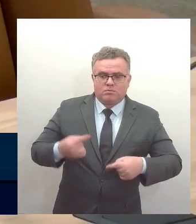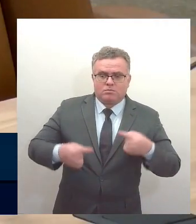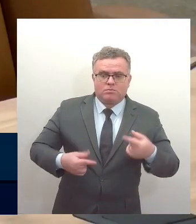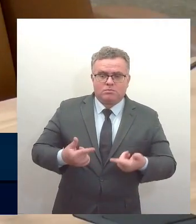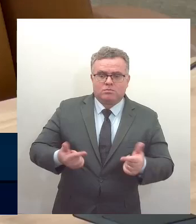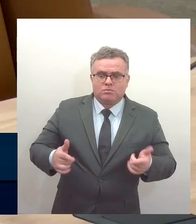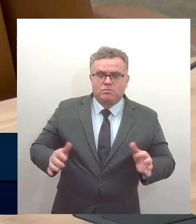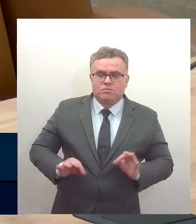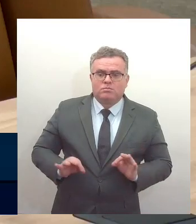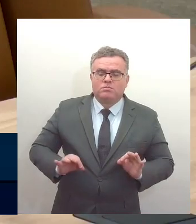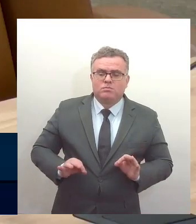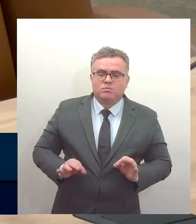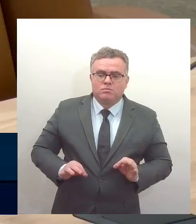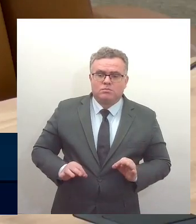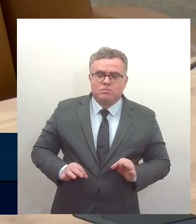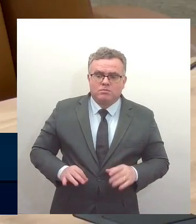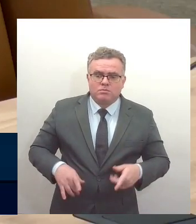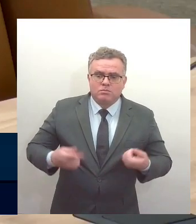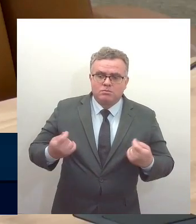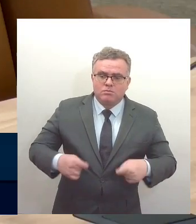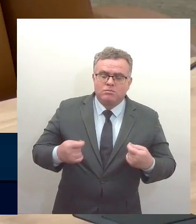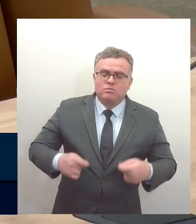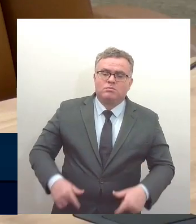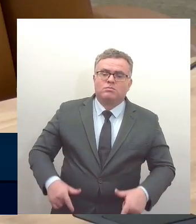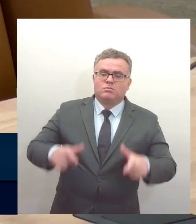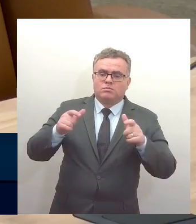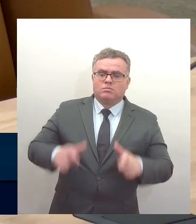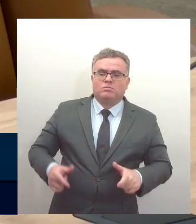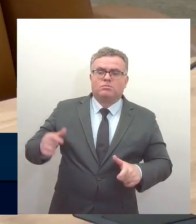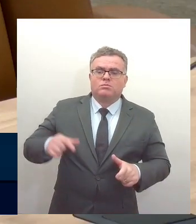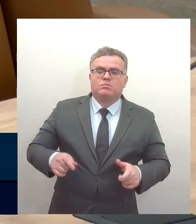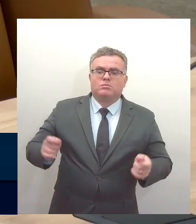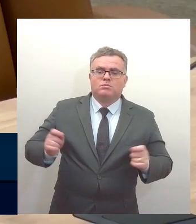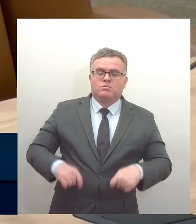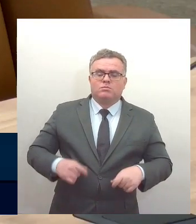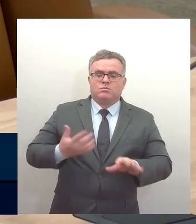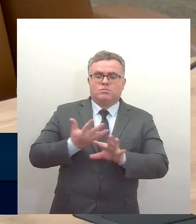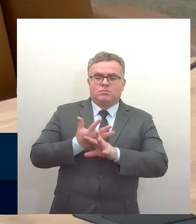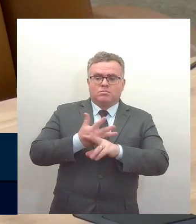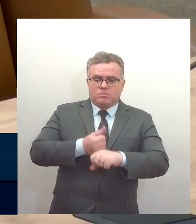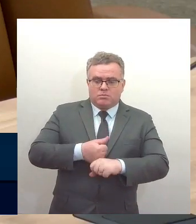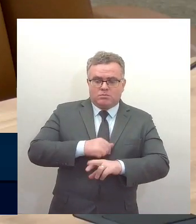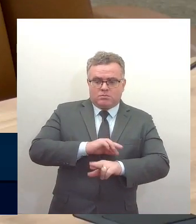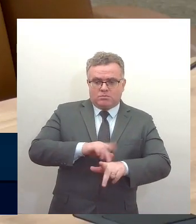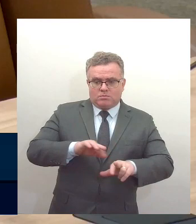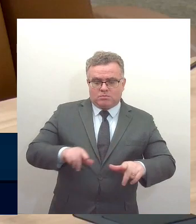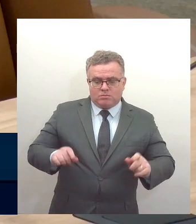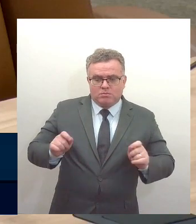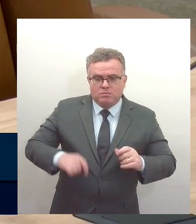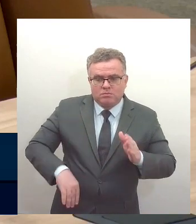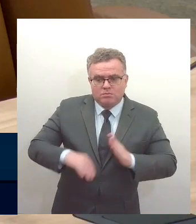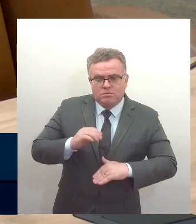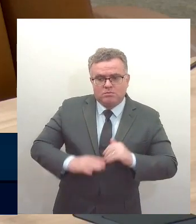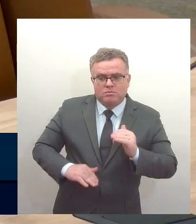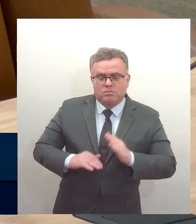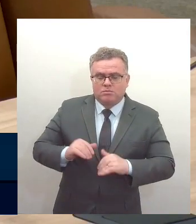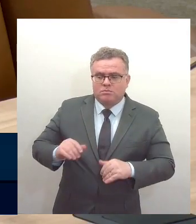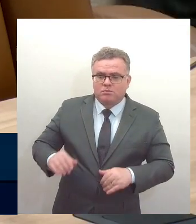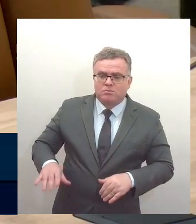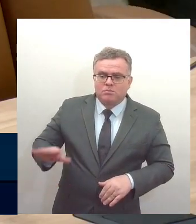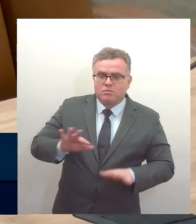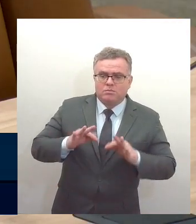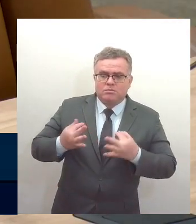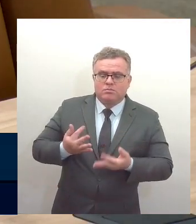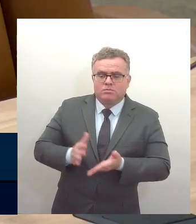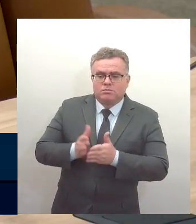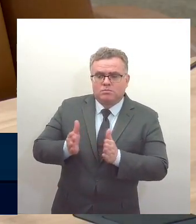ambiente multidisciplinar para acolher principalmente aquelas famílias que não têm condição. E aí eu já sugiro também, a deputada